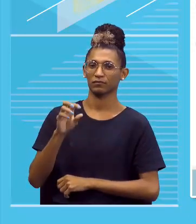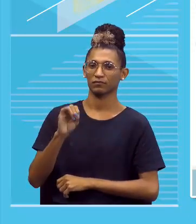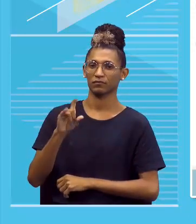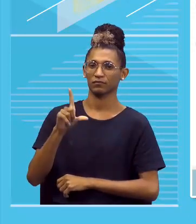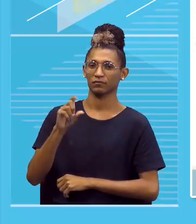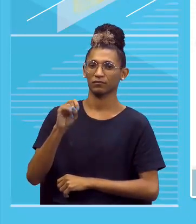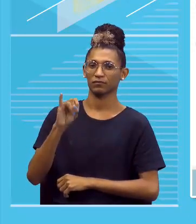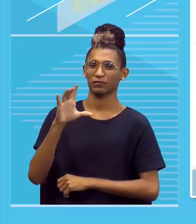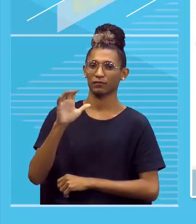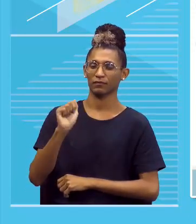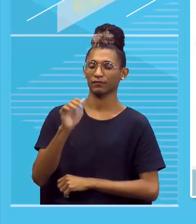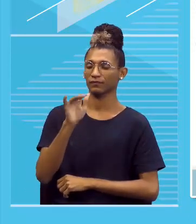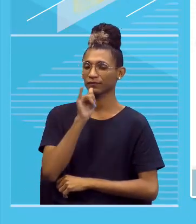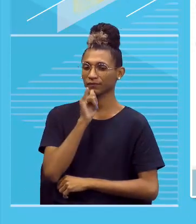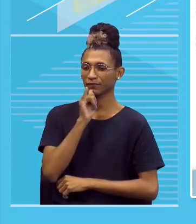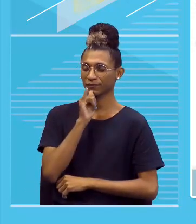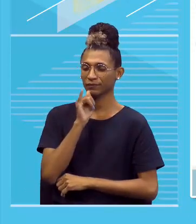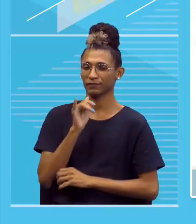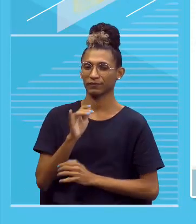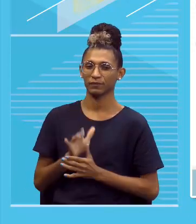eu vou dar um exemplo